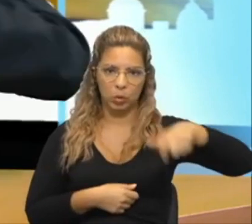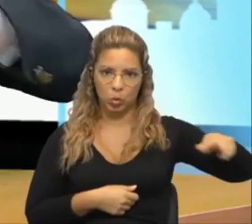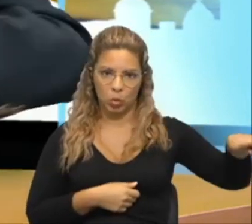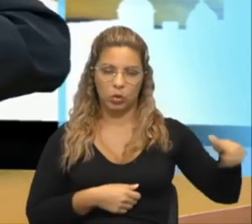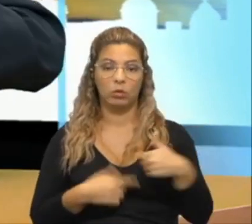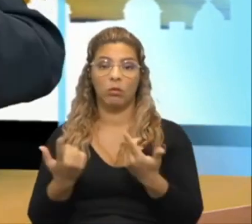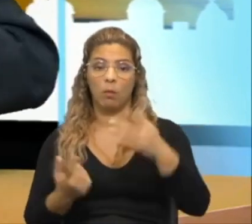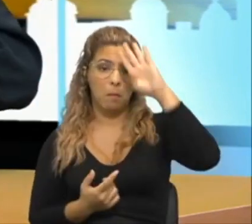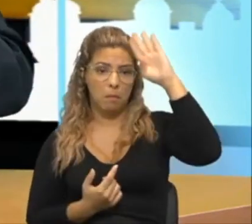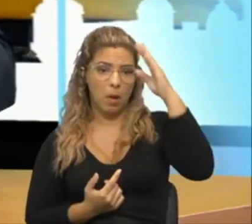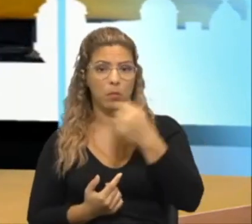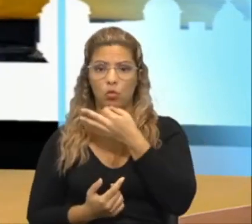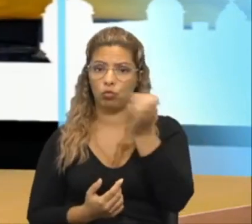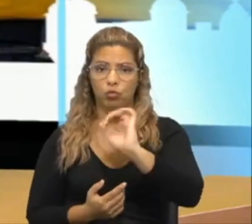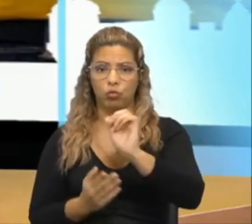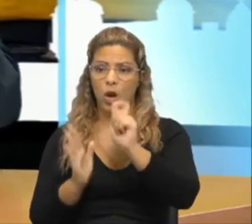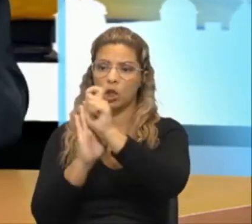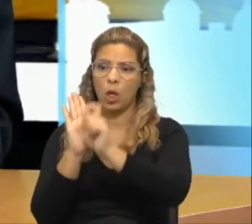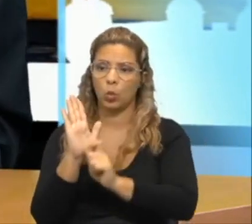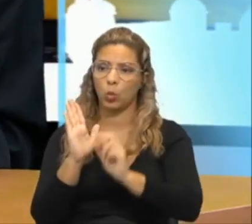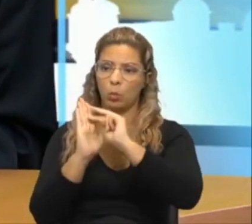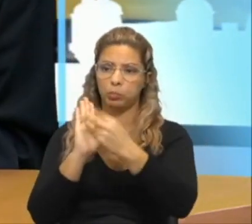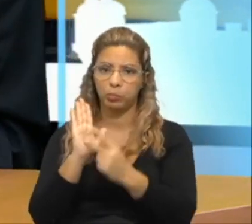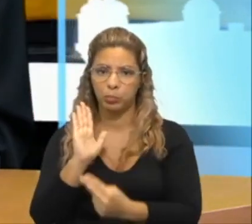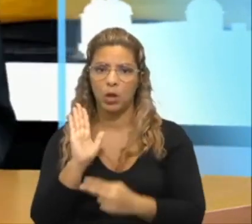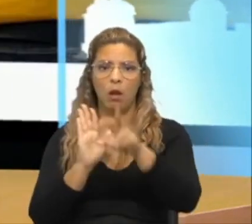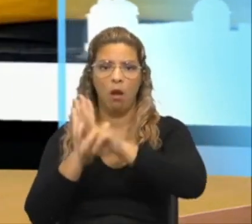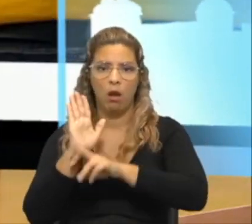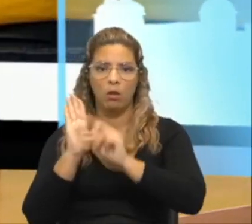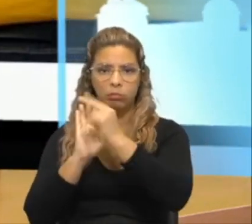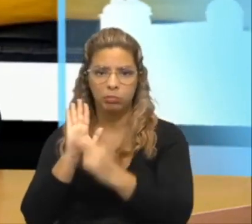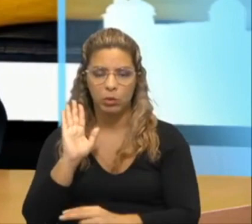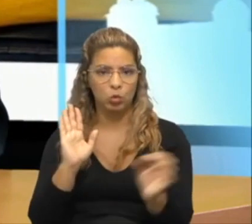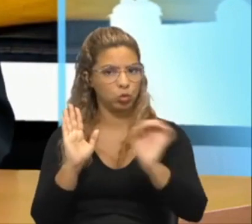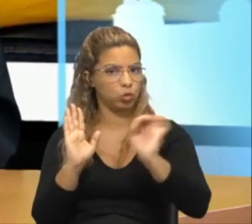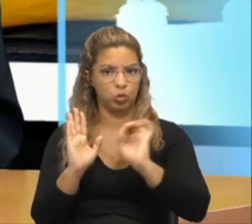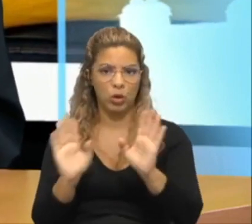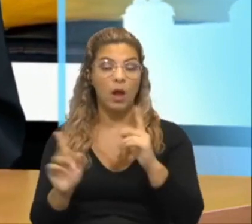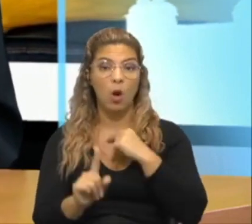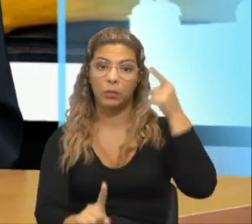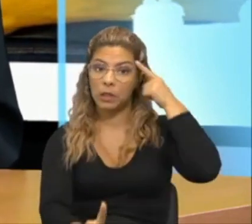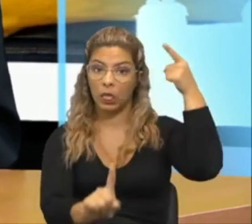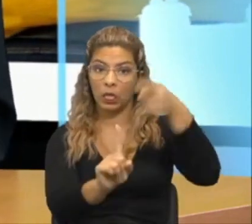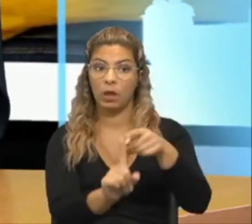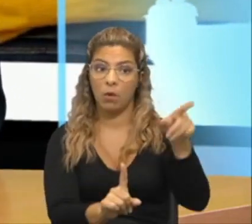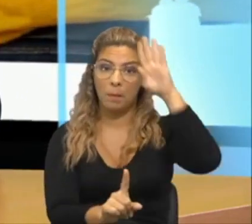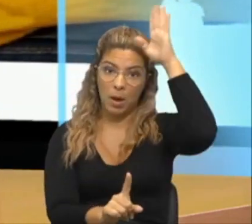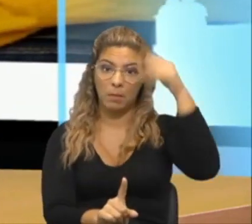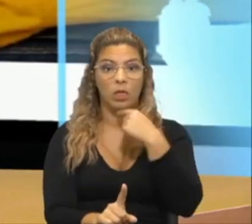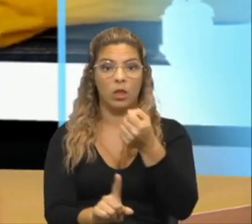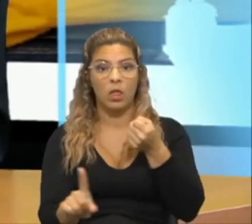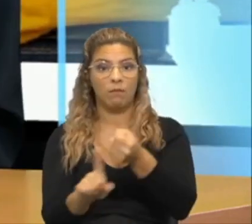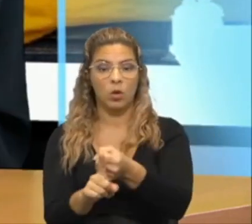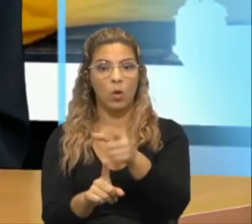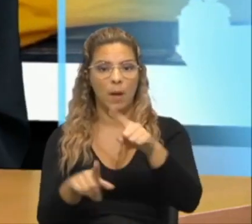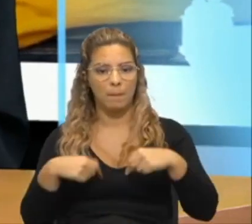de regras nem de estatutos da ONU, nem sequer seria a sua competência, mas o desafio que o Papa deixou no CCB é um desafio às pessoas